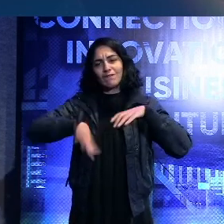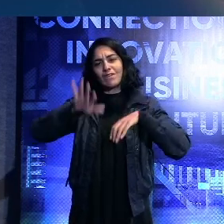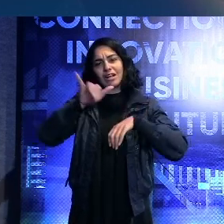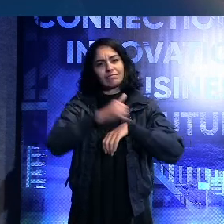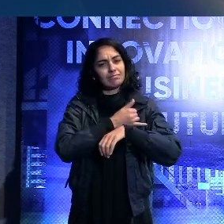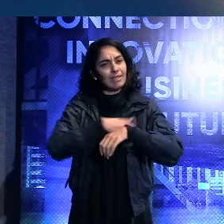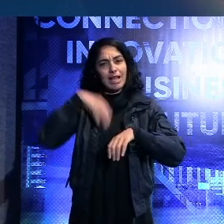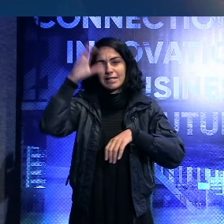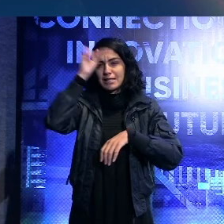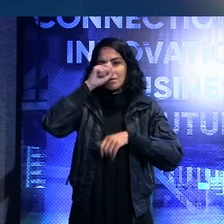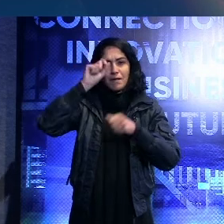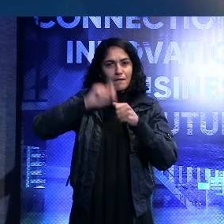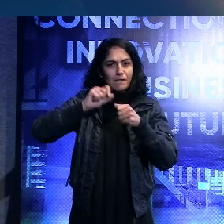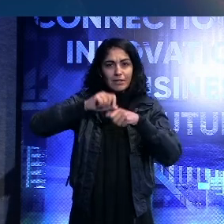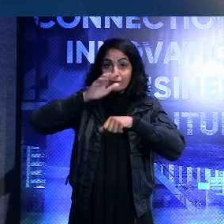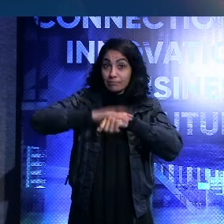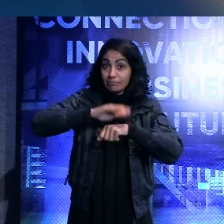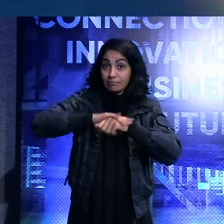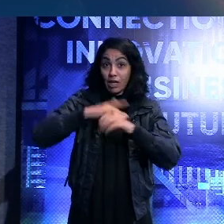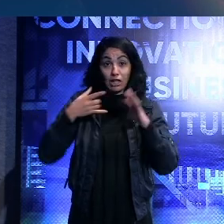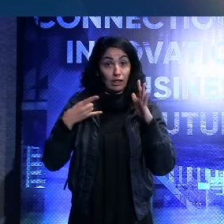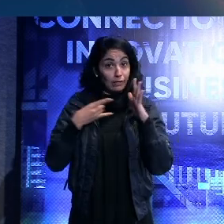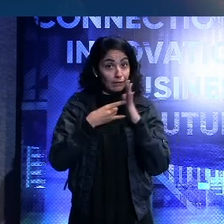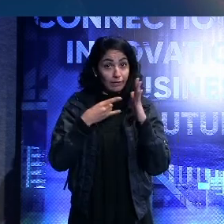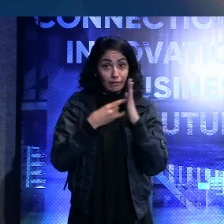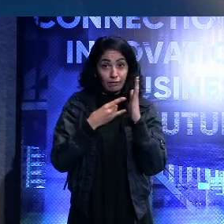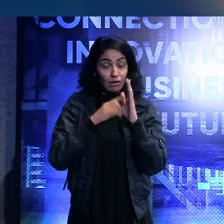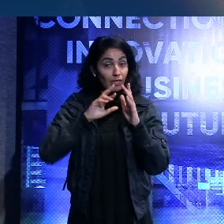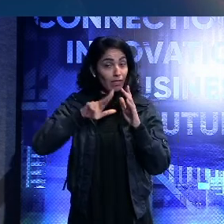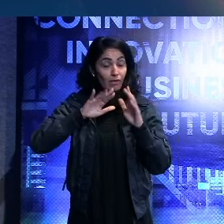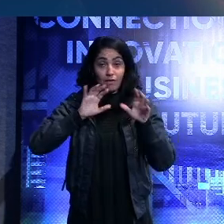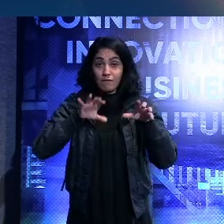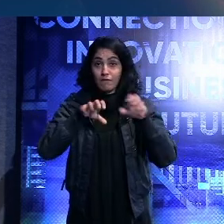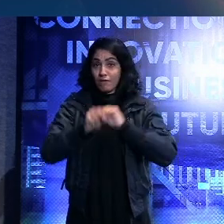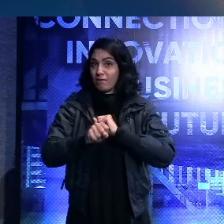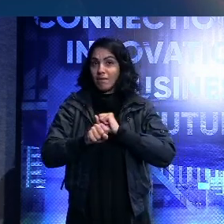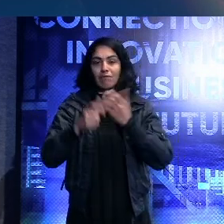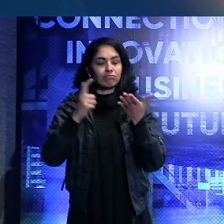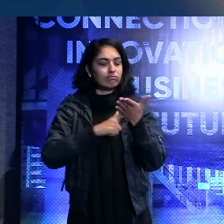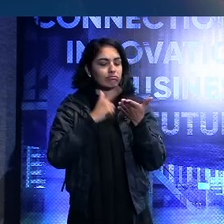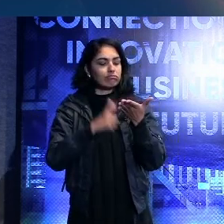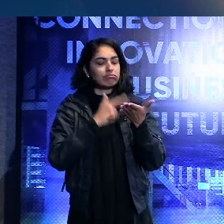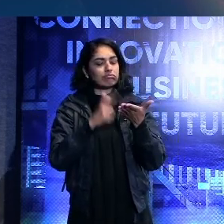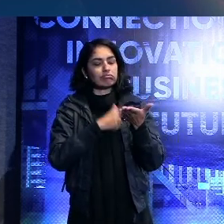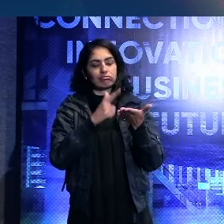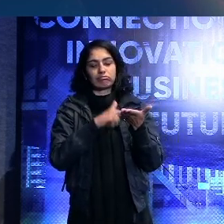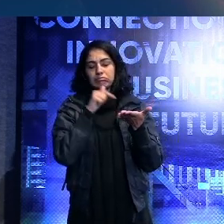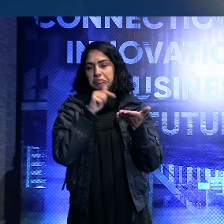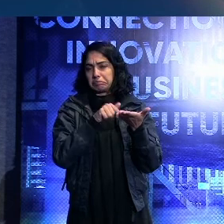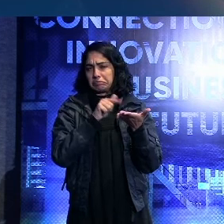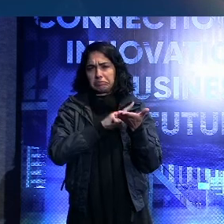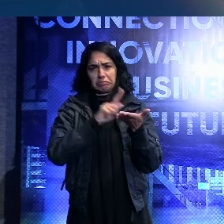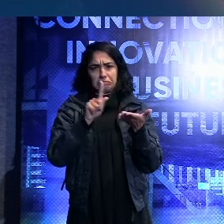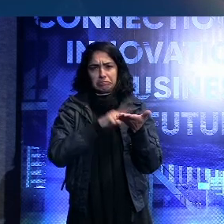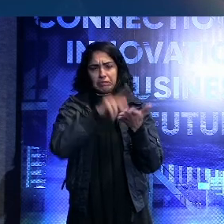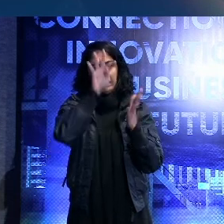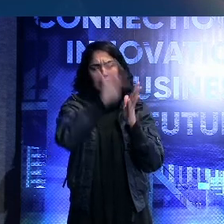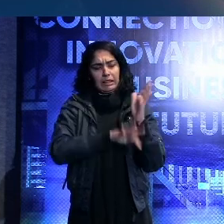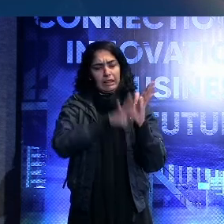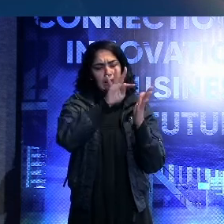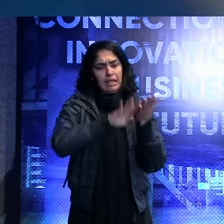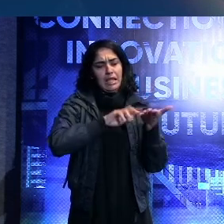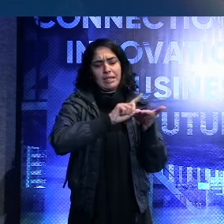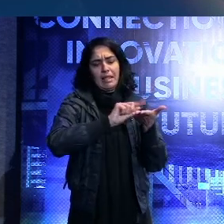fazendo. Desenvolvedor não é formado com livros, com textos, com